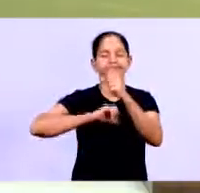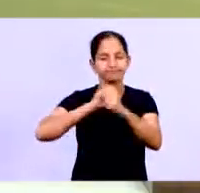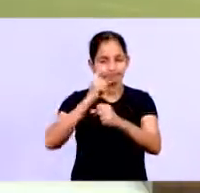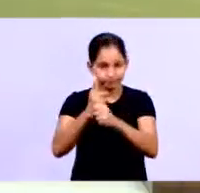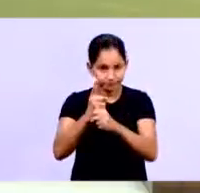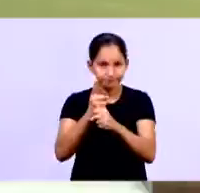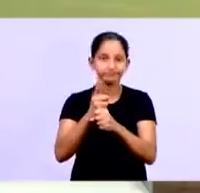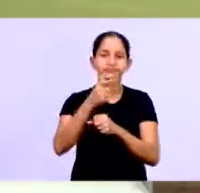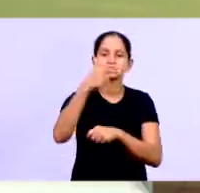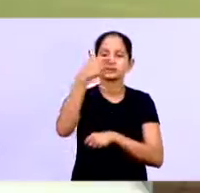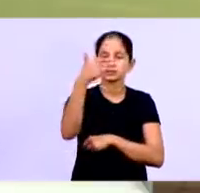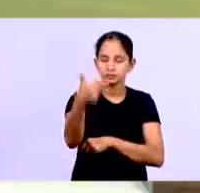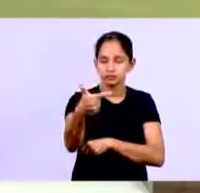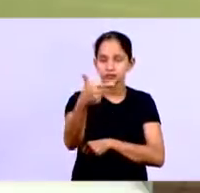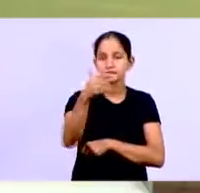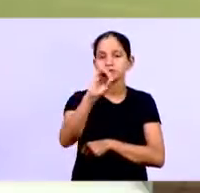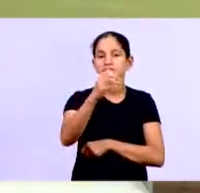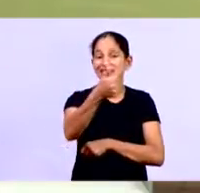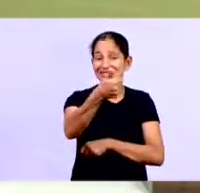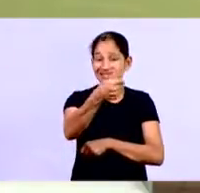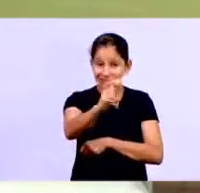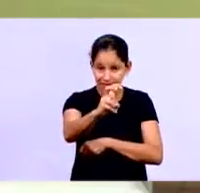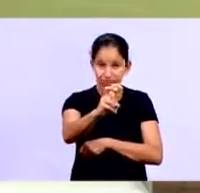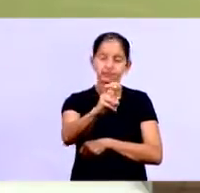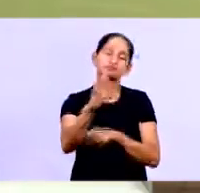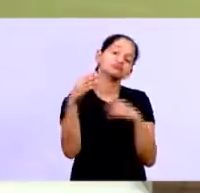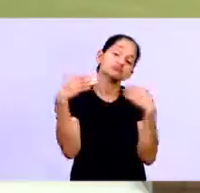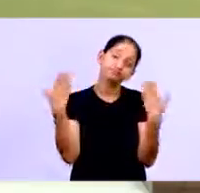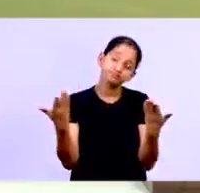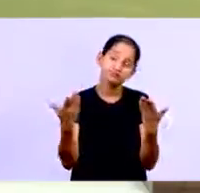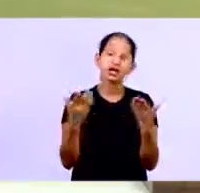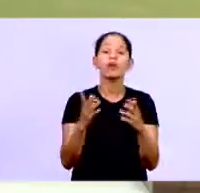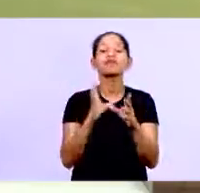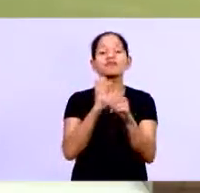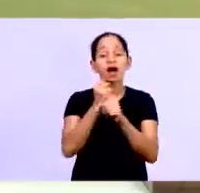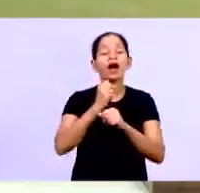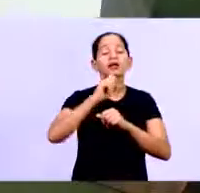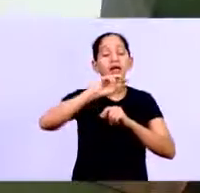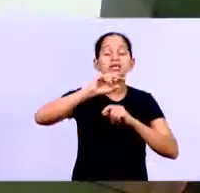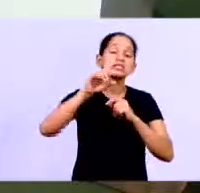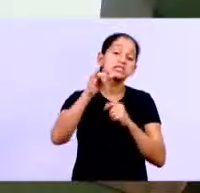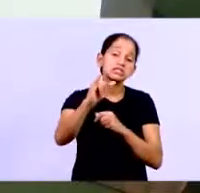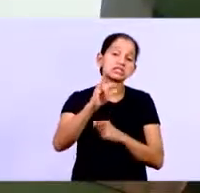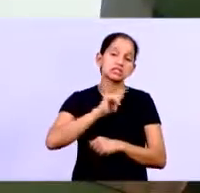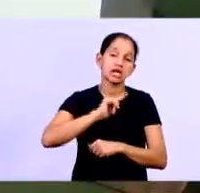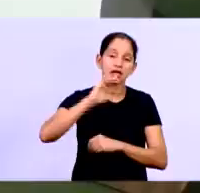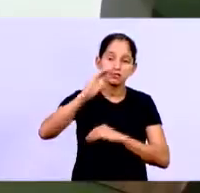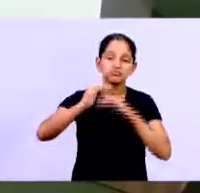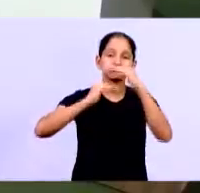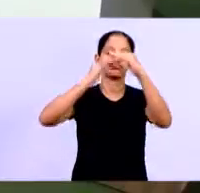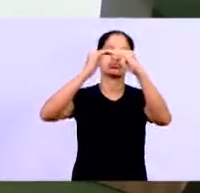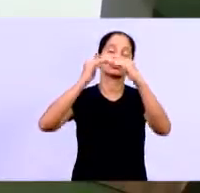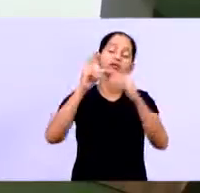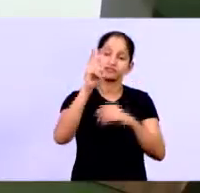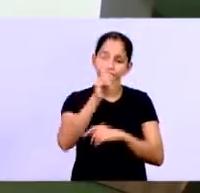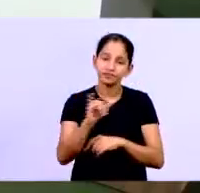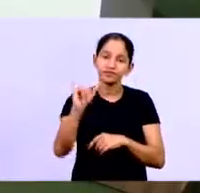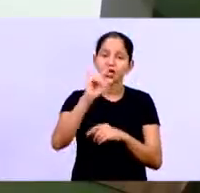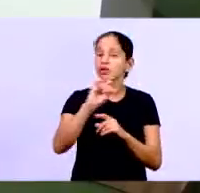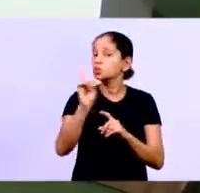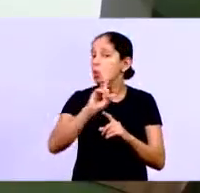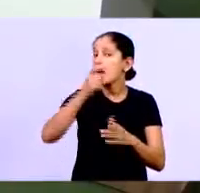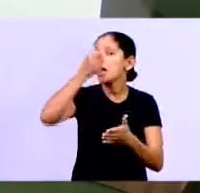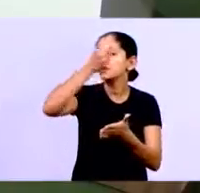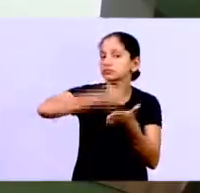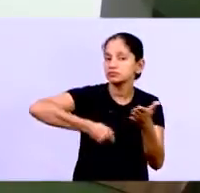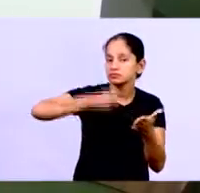da moto em cima da moto de 2015. Cada ano é reajustado a moto. Cada ano é reajustado, mas não há cobrança